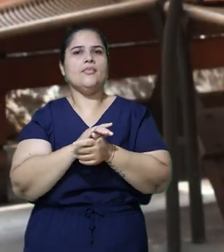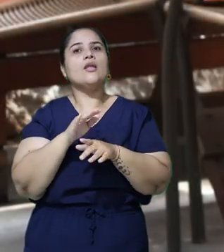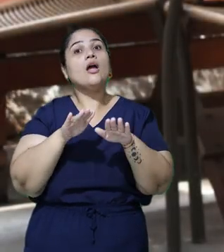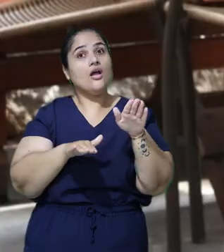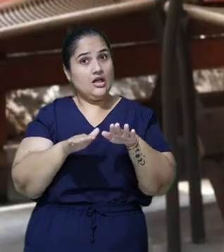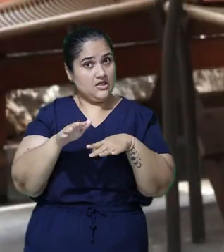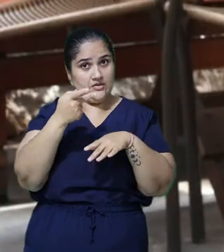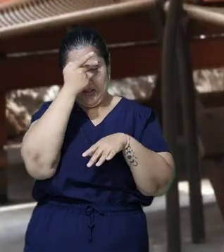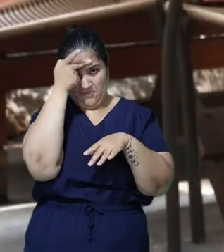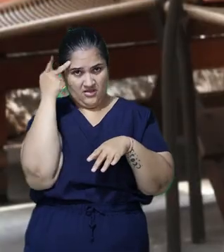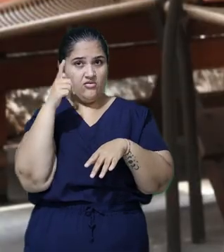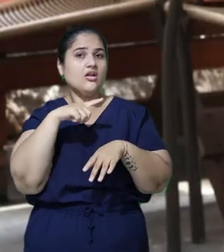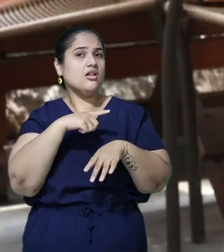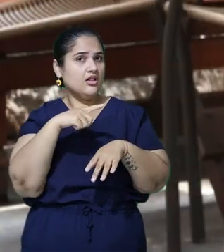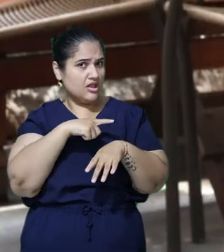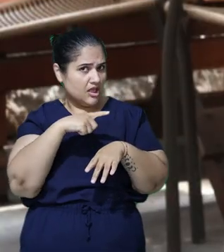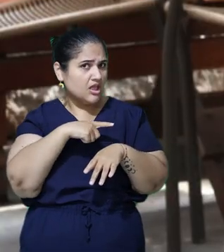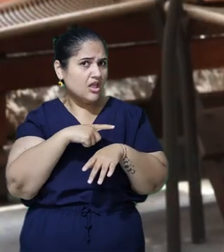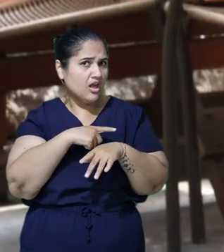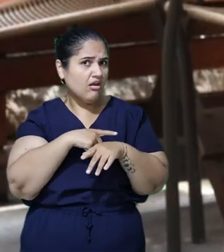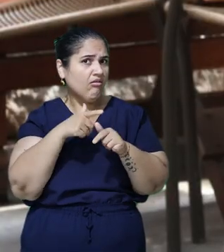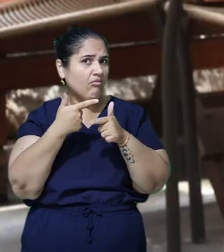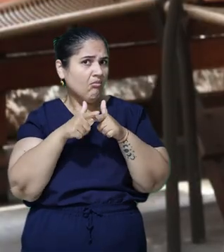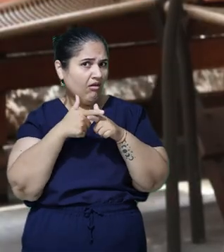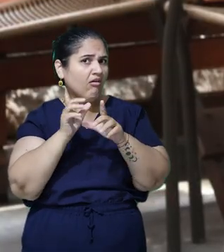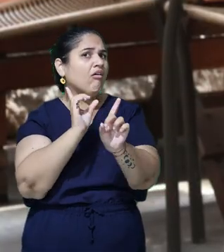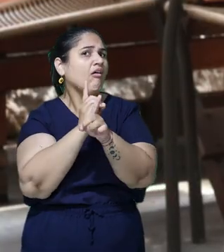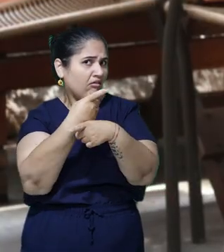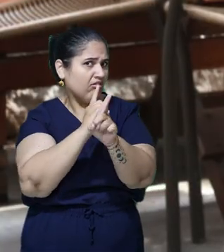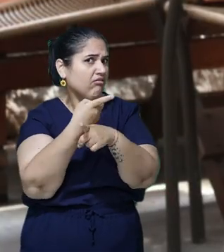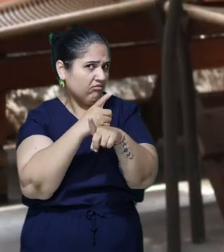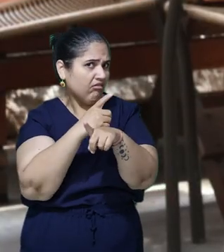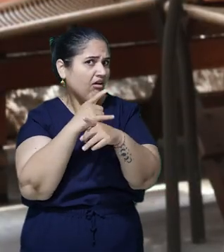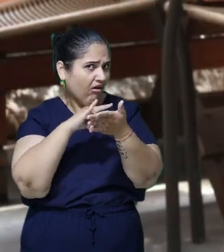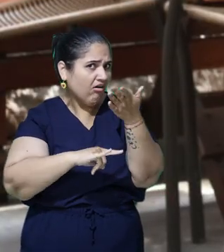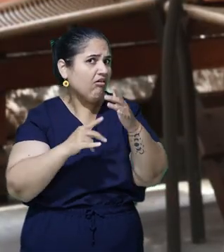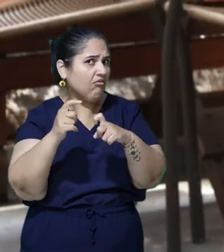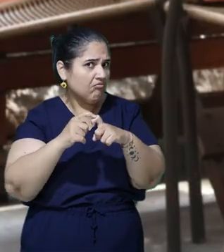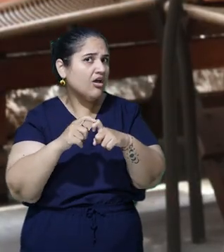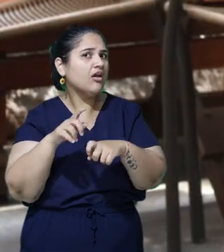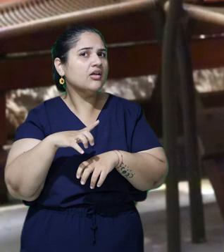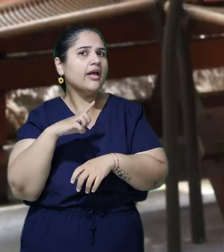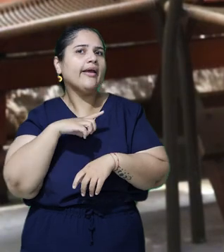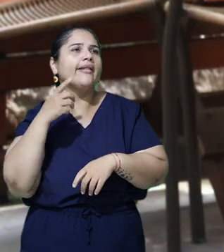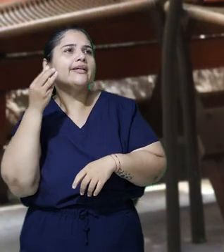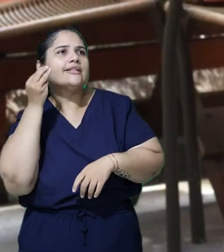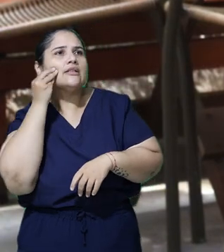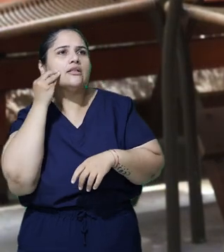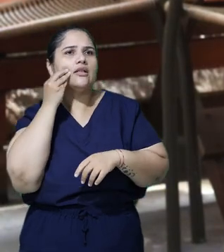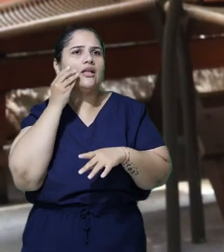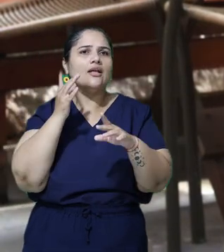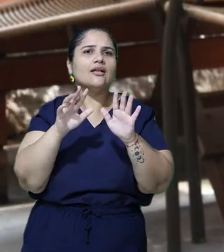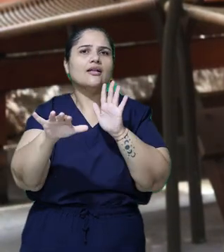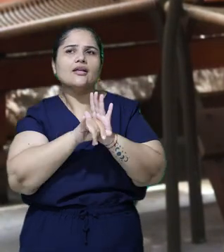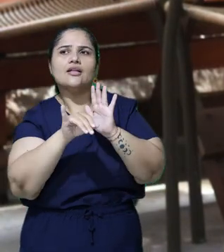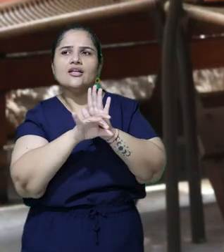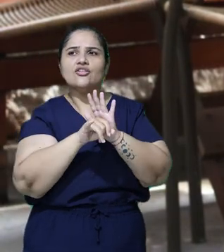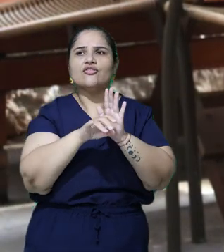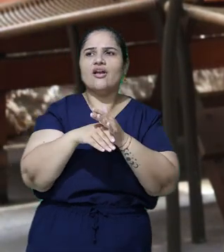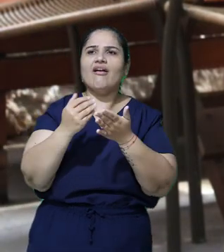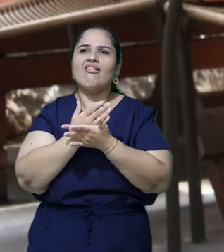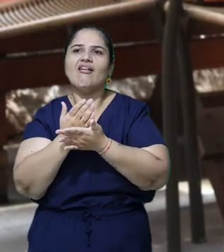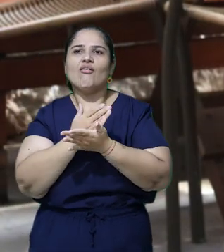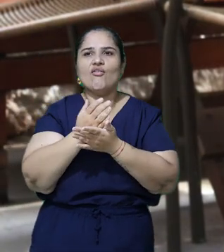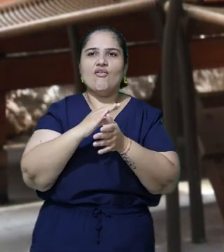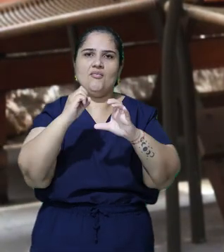preconceito sobre o diagnóstico, né? Então ela começa a se auto-identificar de alguma forma com as características do autismo. A